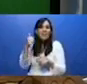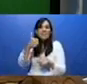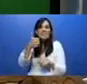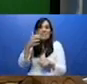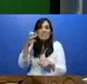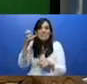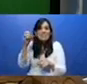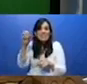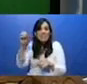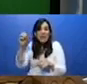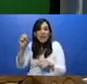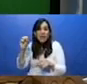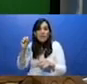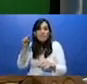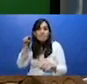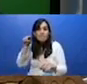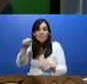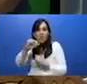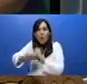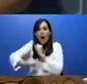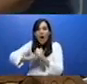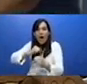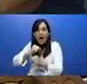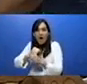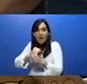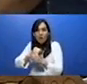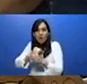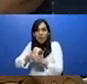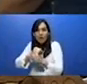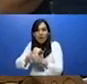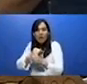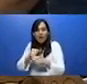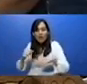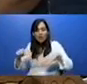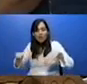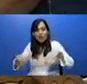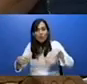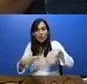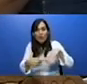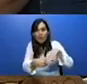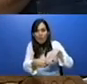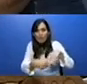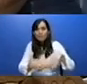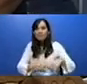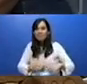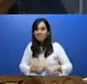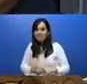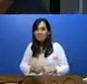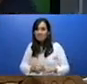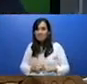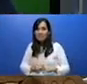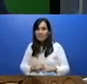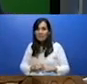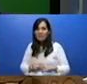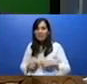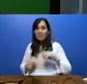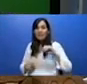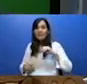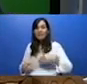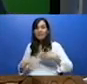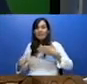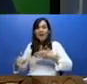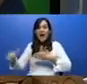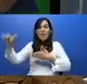mil anos, tá? Muito tempo atrás, na América do Sul. E que ele se espalhou pelo continente